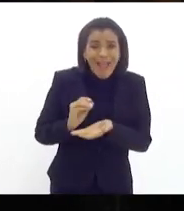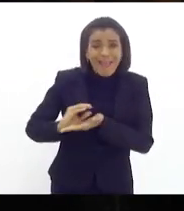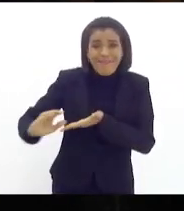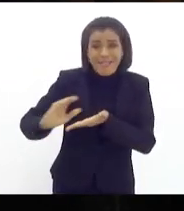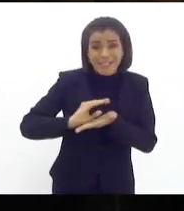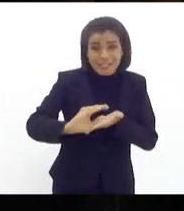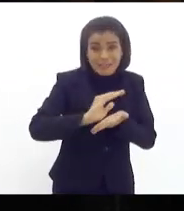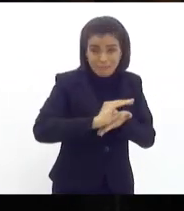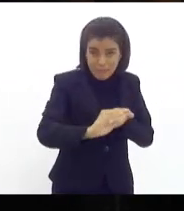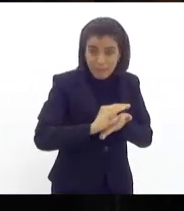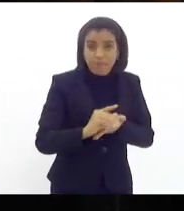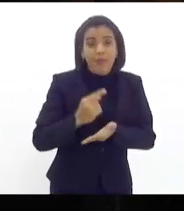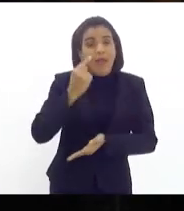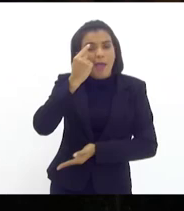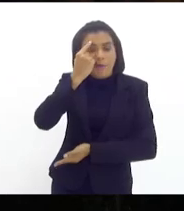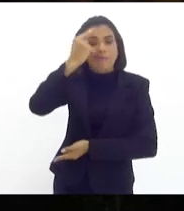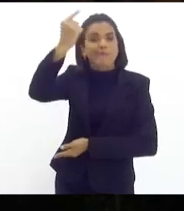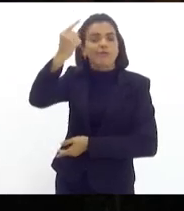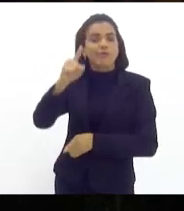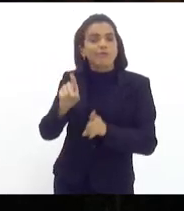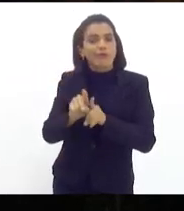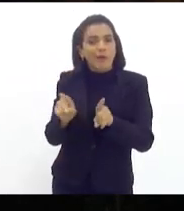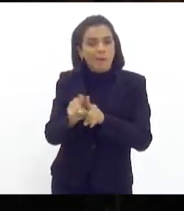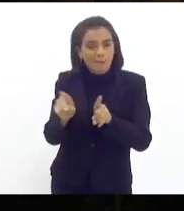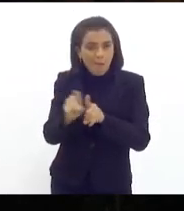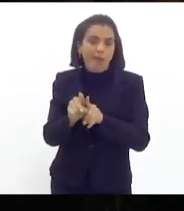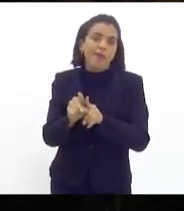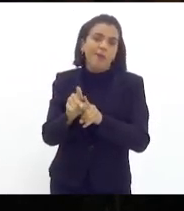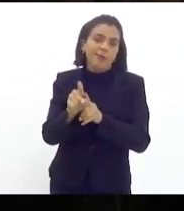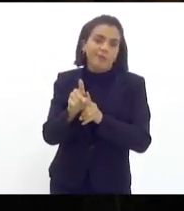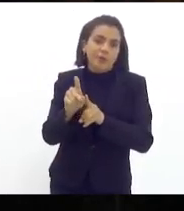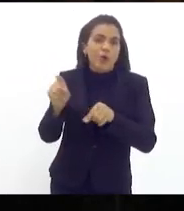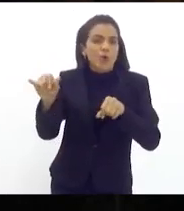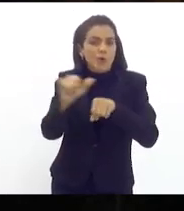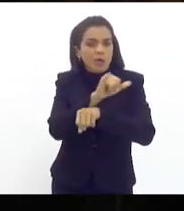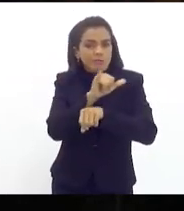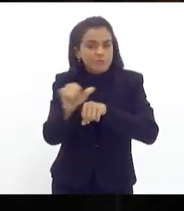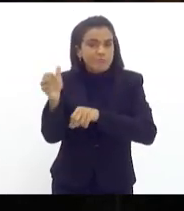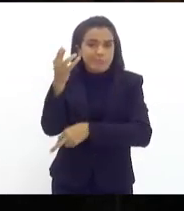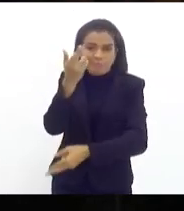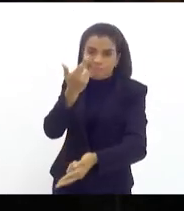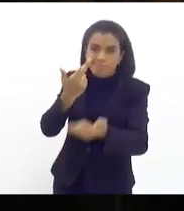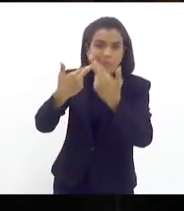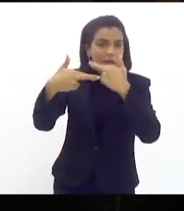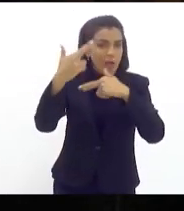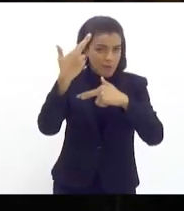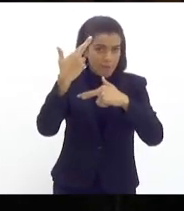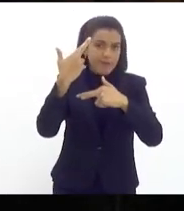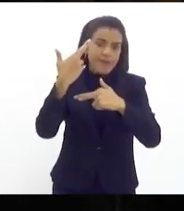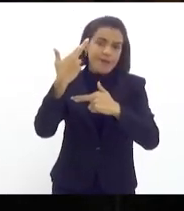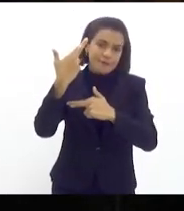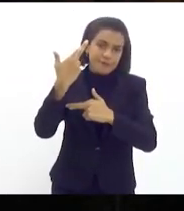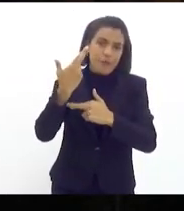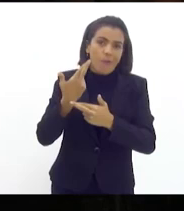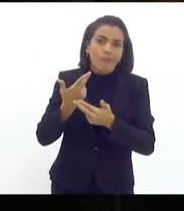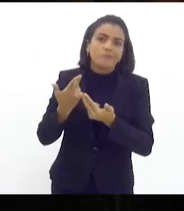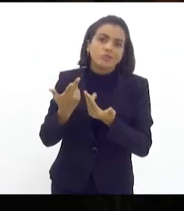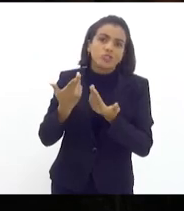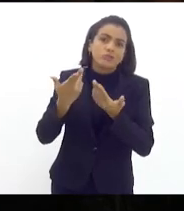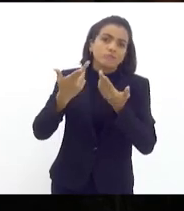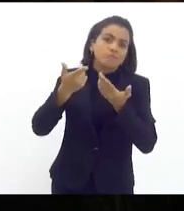aí inventou-se o regime de recuperação fiscal e o nosso novo regime vai